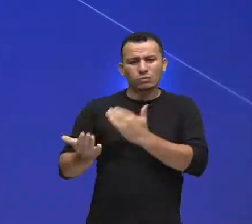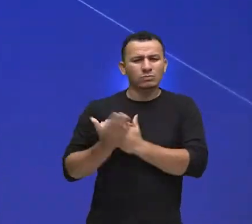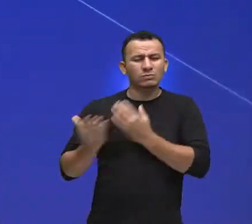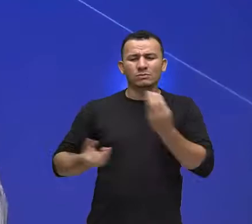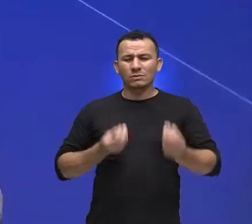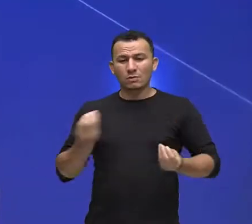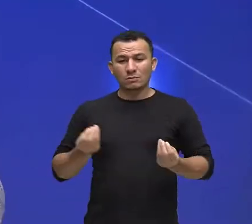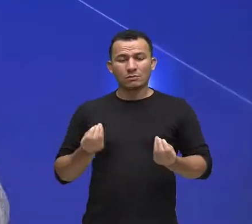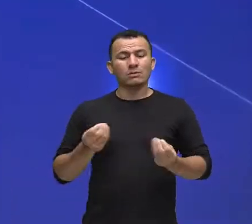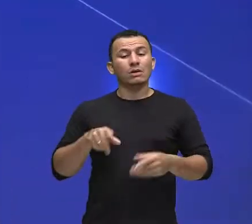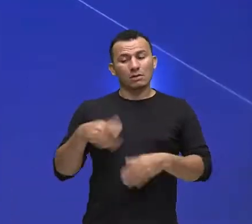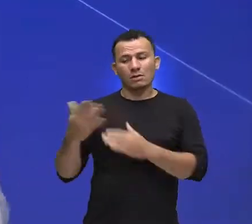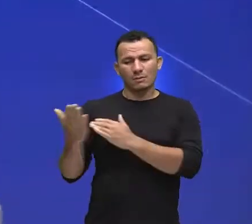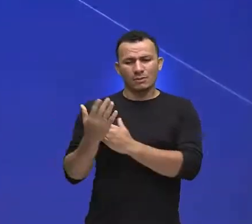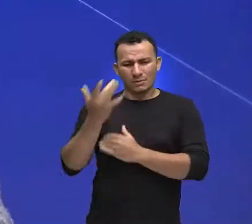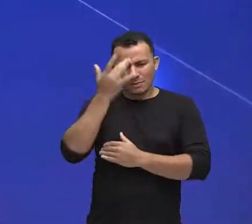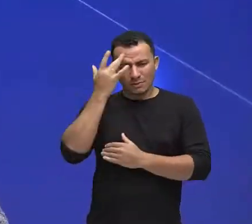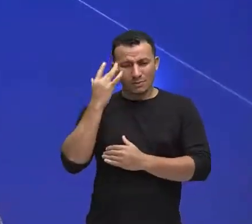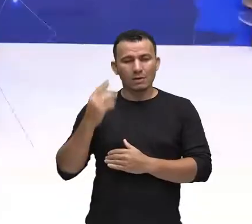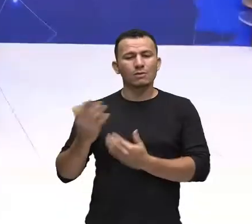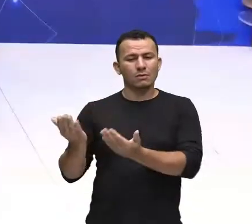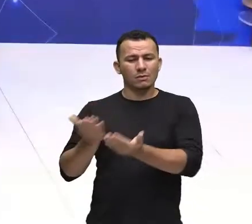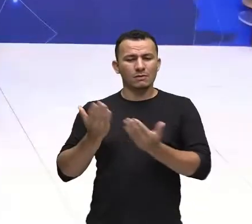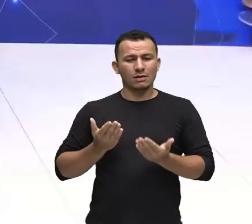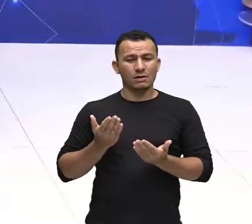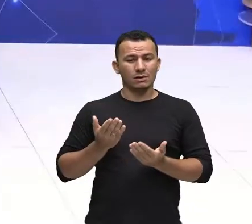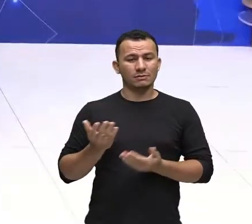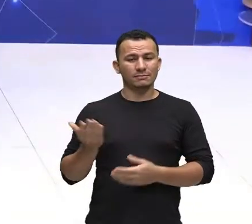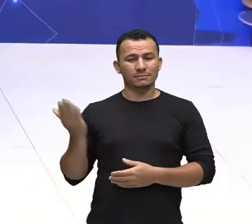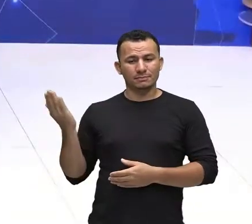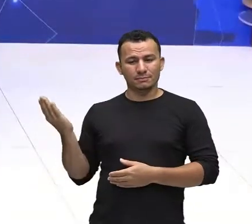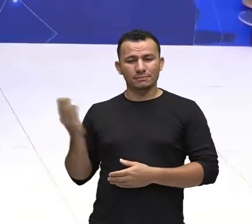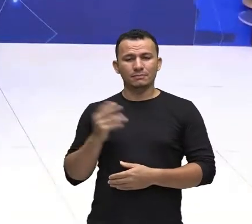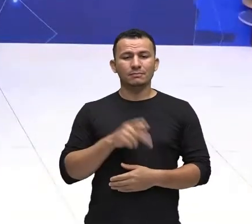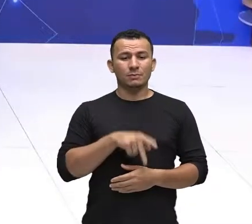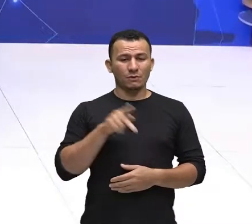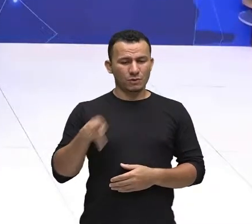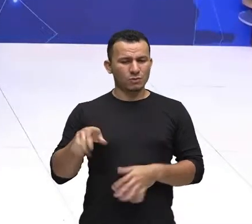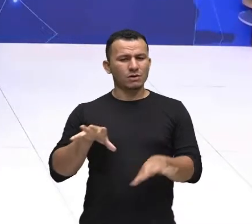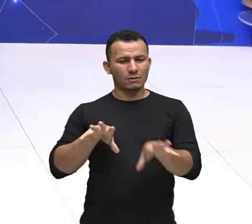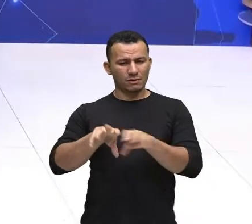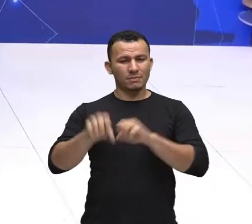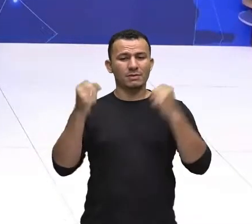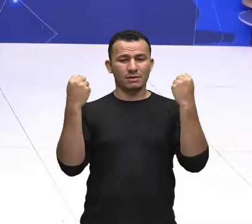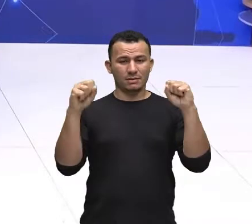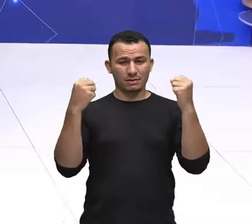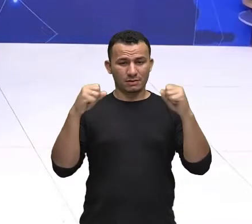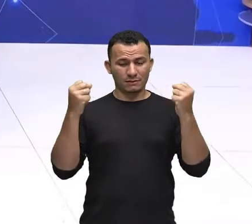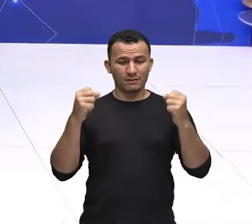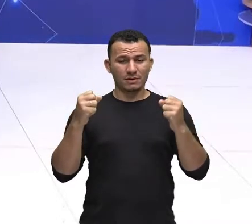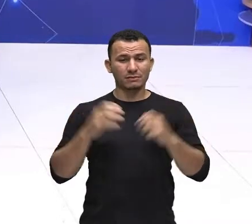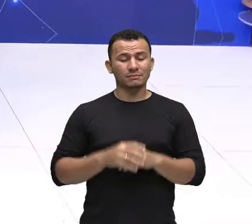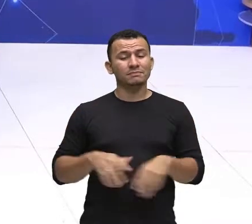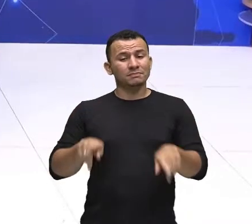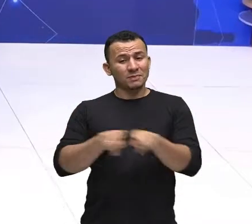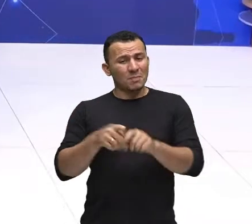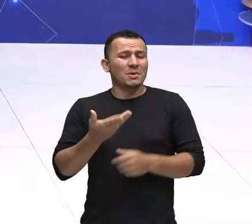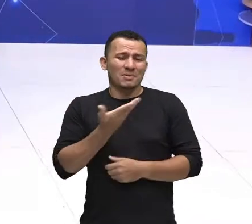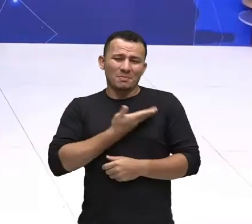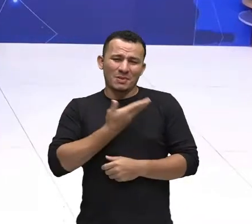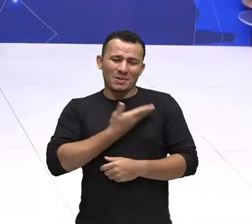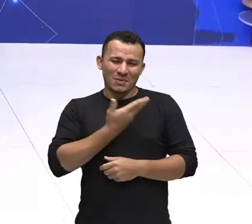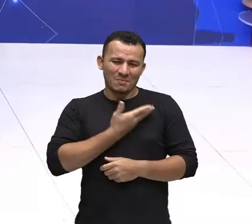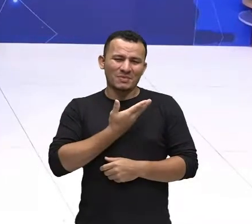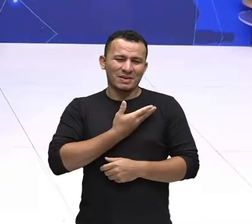a falar sobre isso, nós convidamos hoje o professor Paulo Ricardo, professor que é formado em Educação Física, inclusive meu colega do